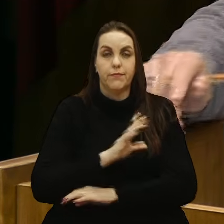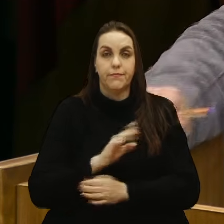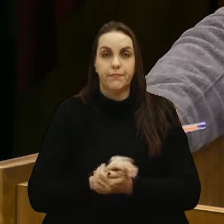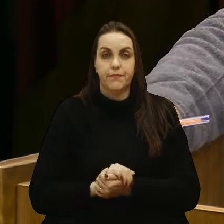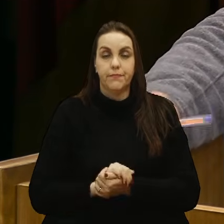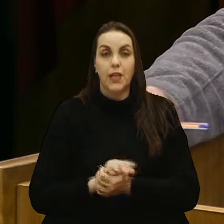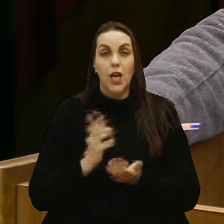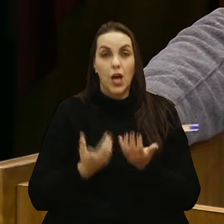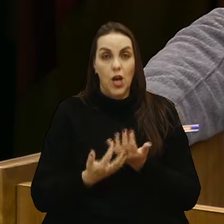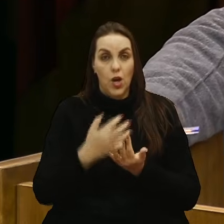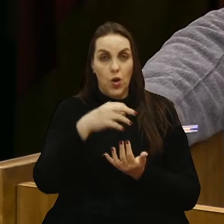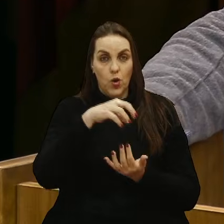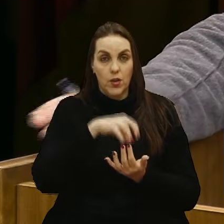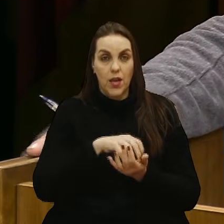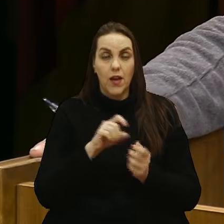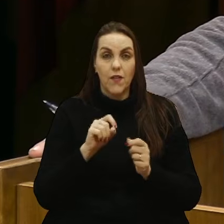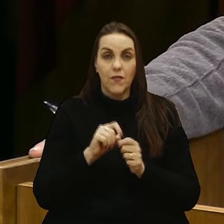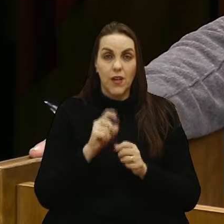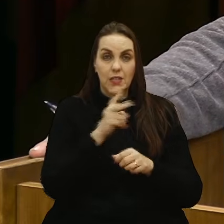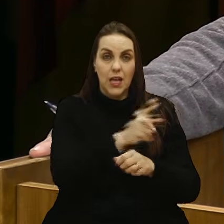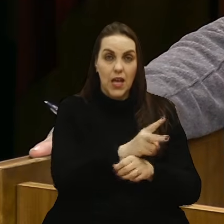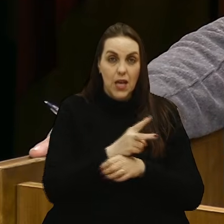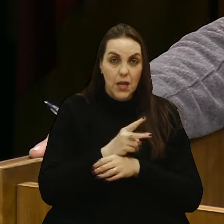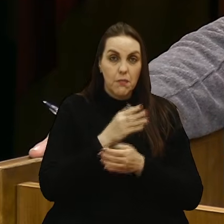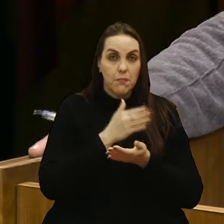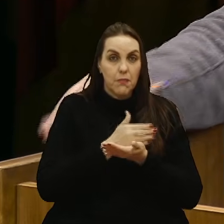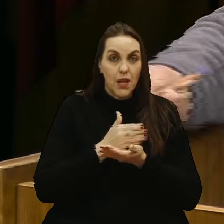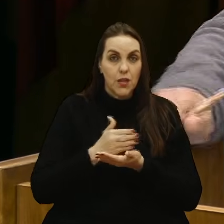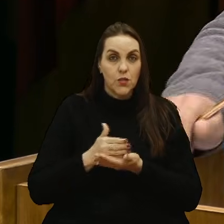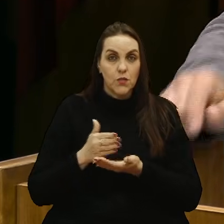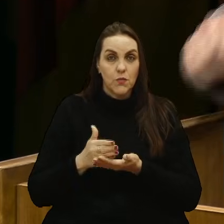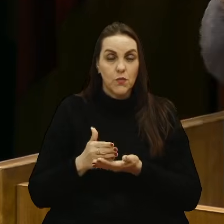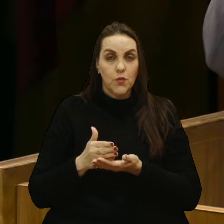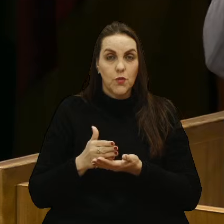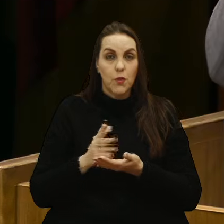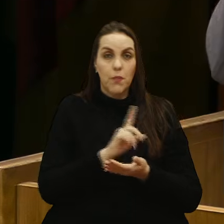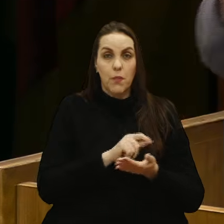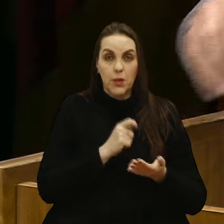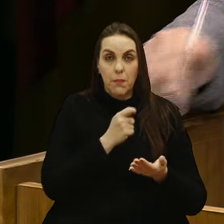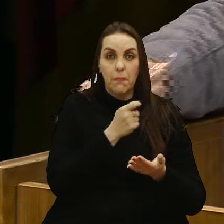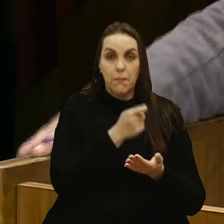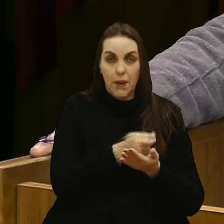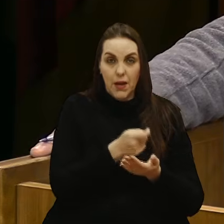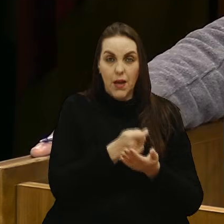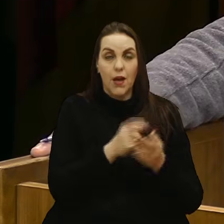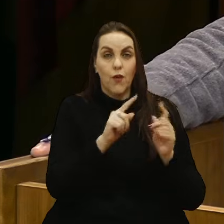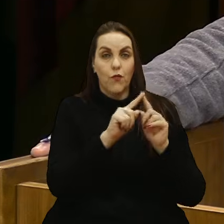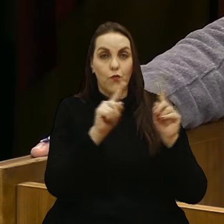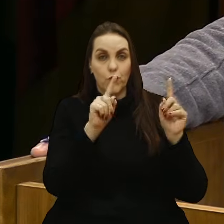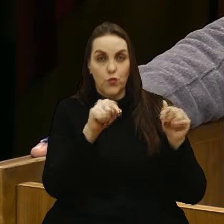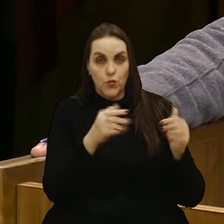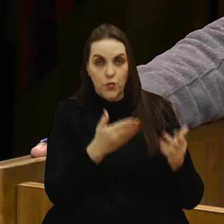a Codeca faz empréstimos para honrar os pagamentos dos colaboradores,